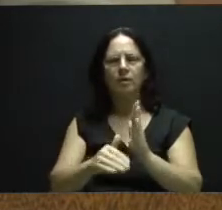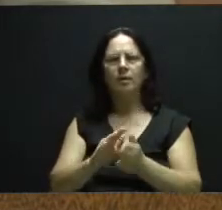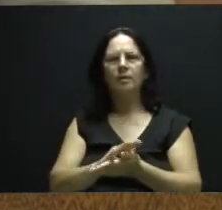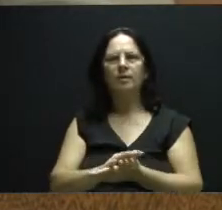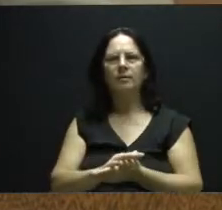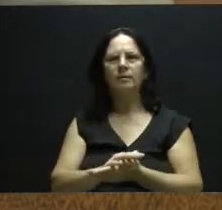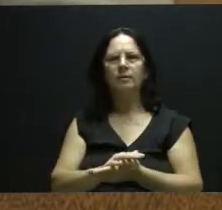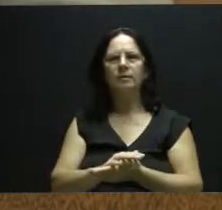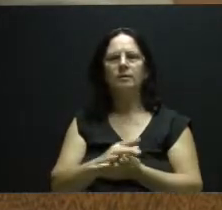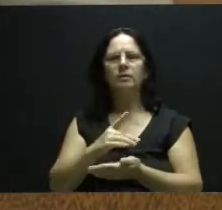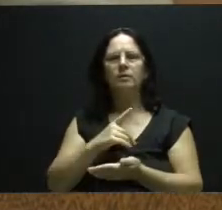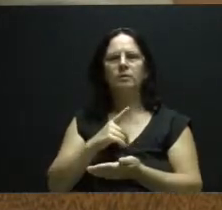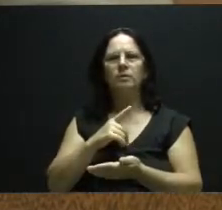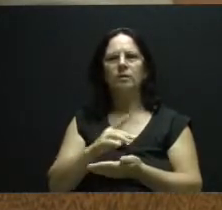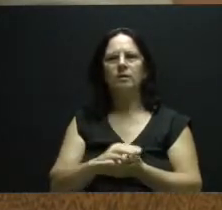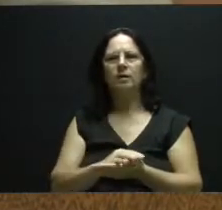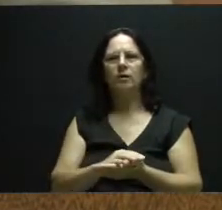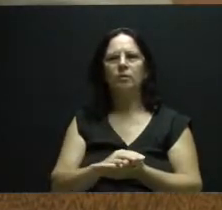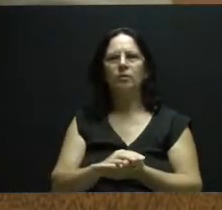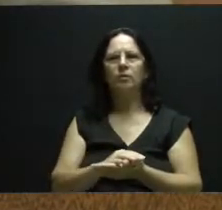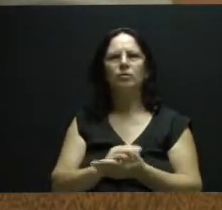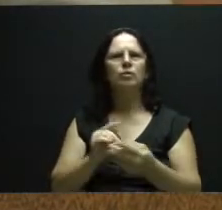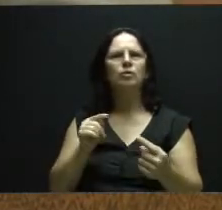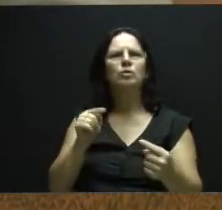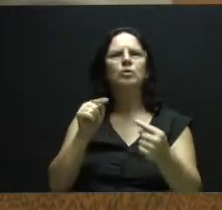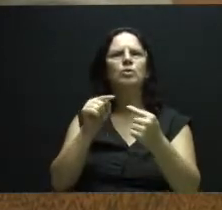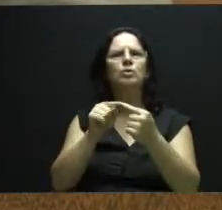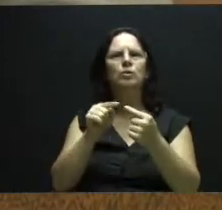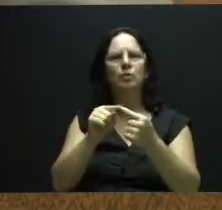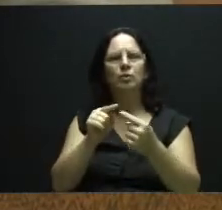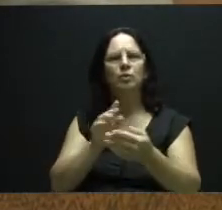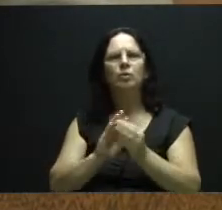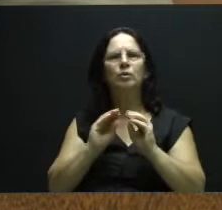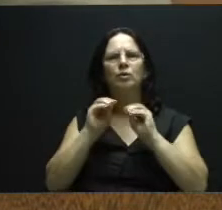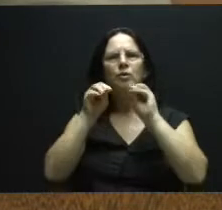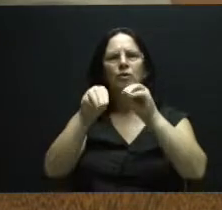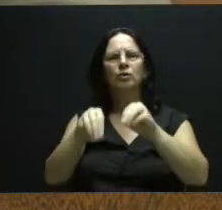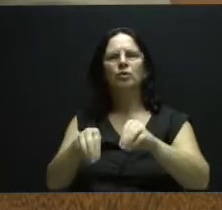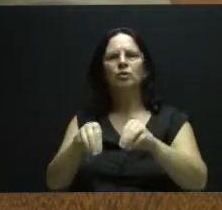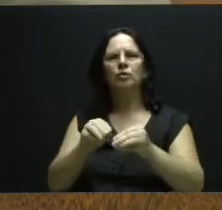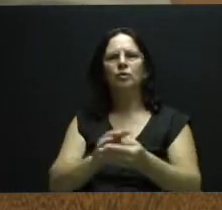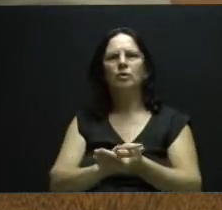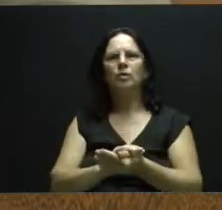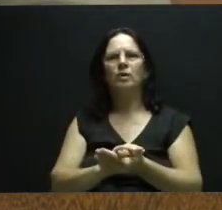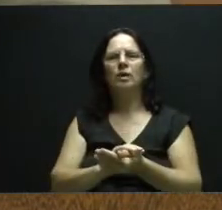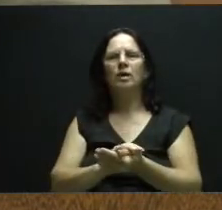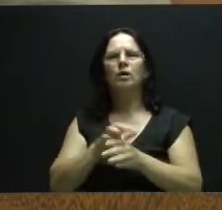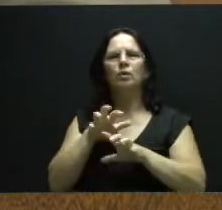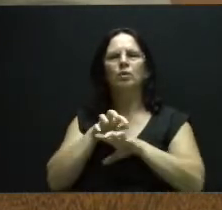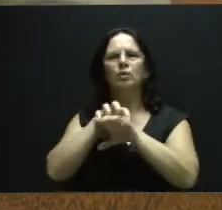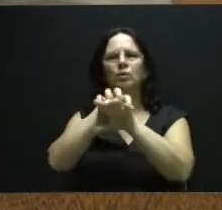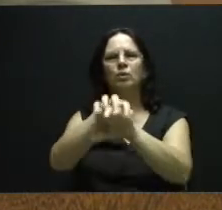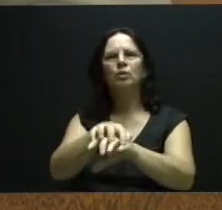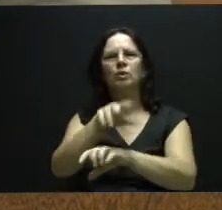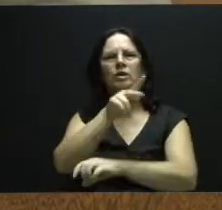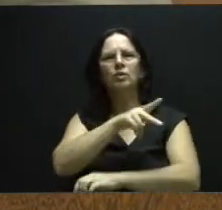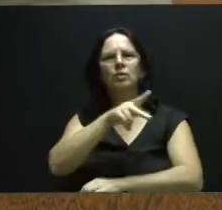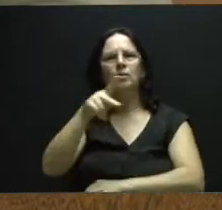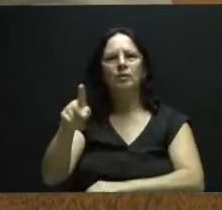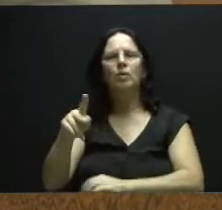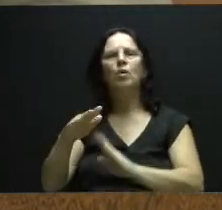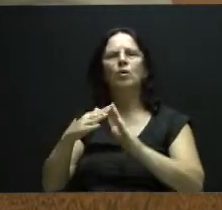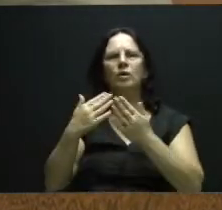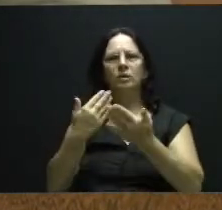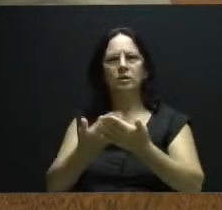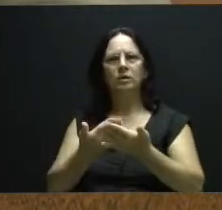onde se a severa que tem objetivo implantar a realização do turismo pedagógico nas escolas